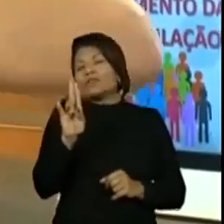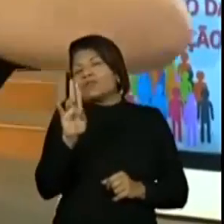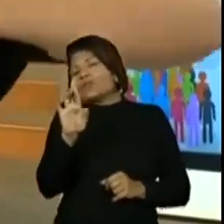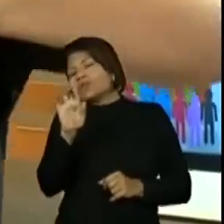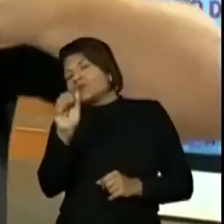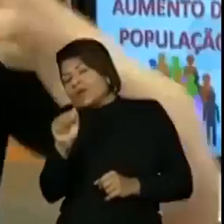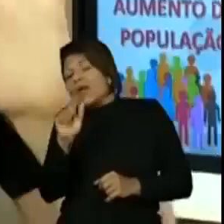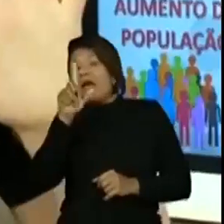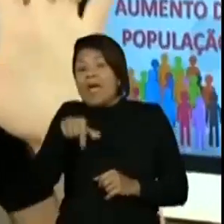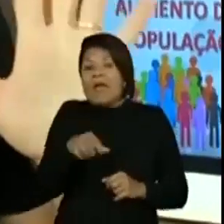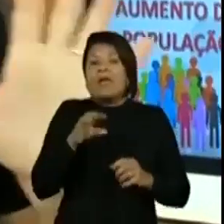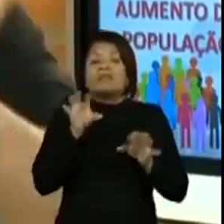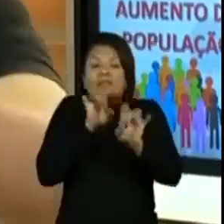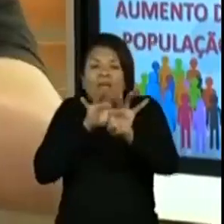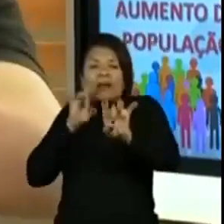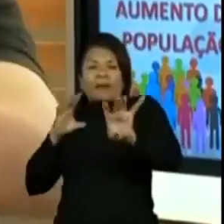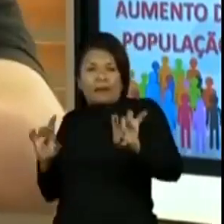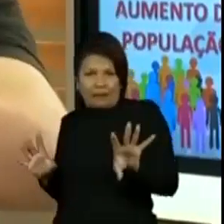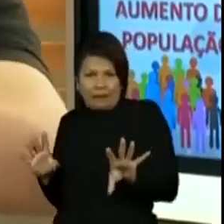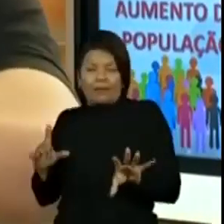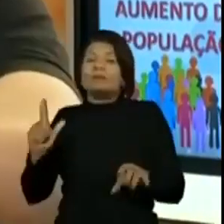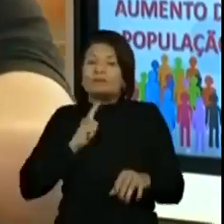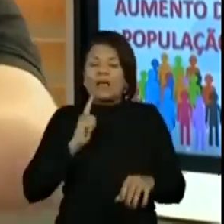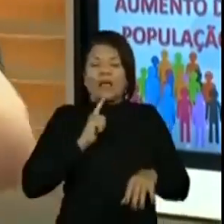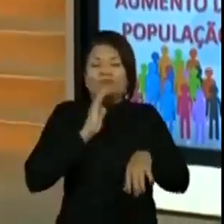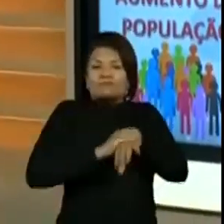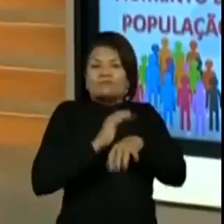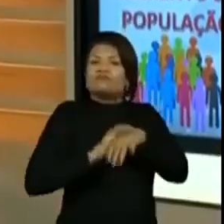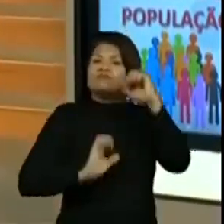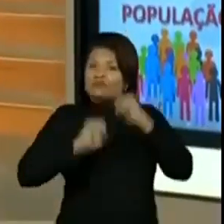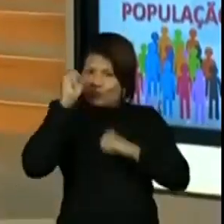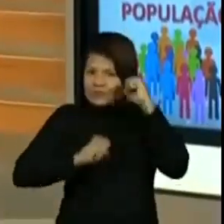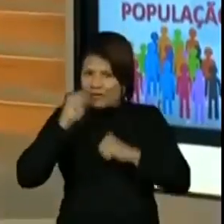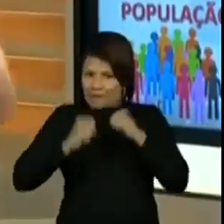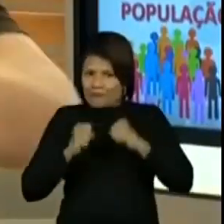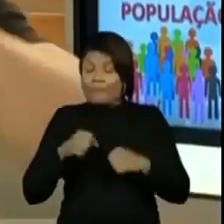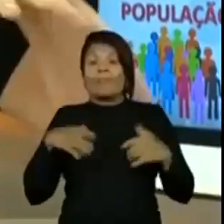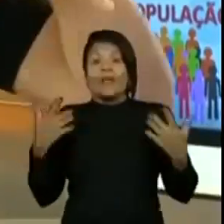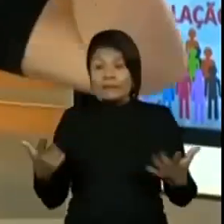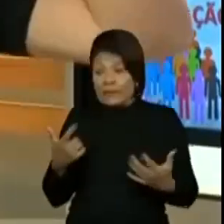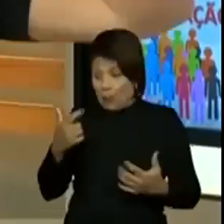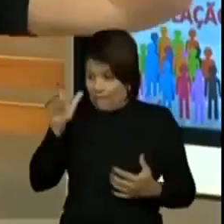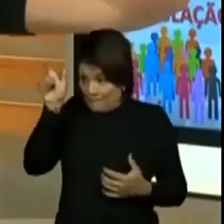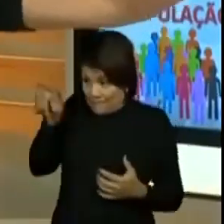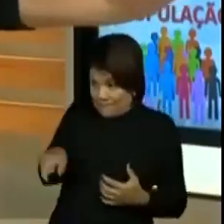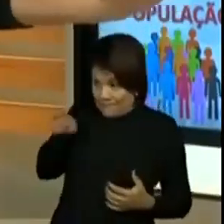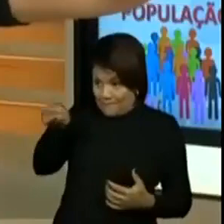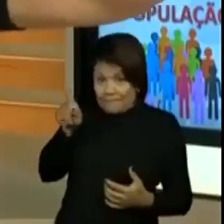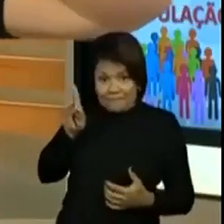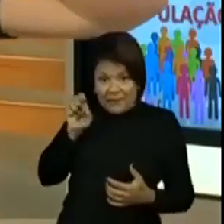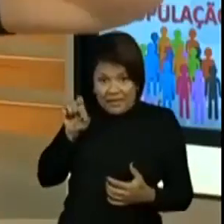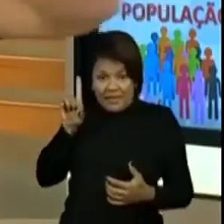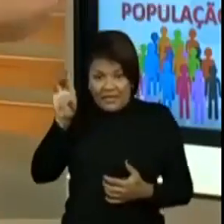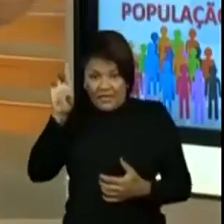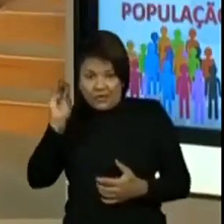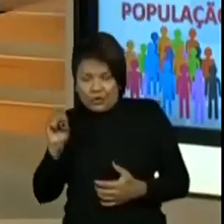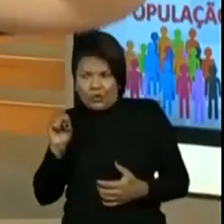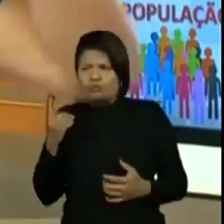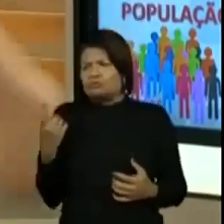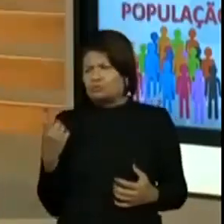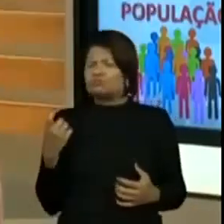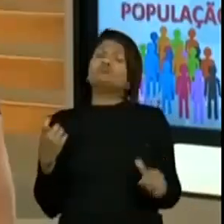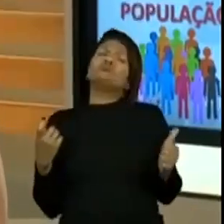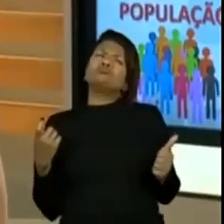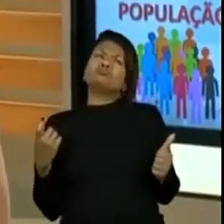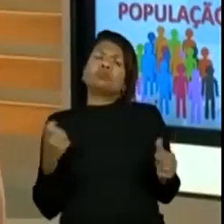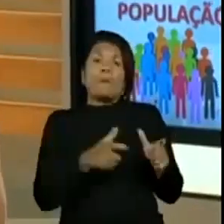que passa por técnicas. Tudo bem? Anota. Então, Pedro convocou as pessoas para produzir